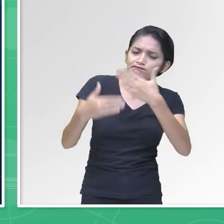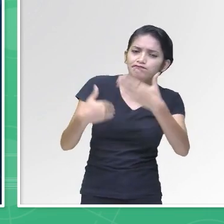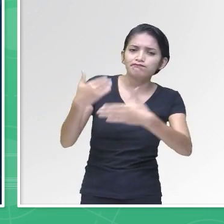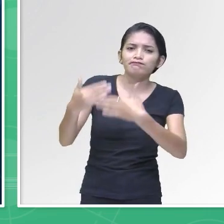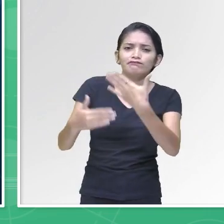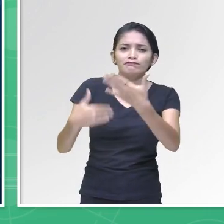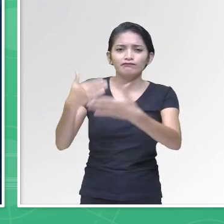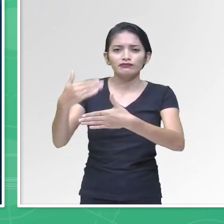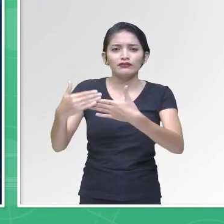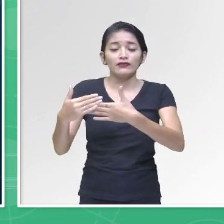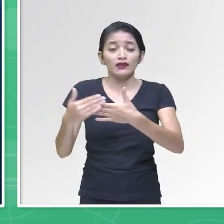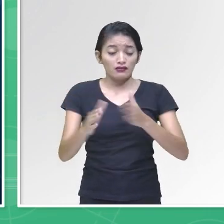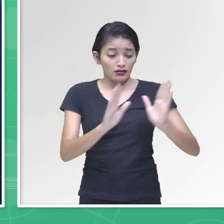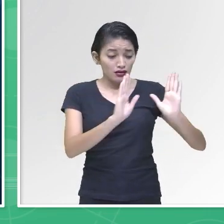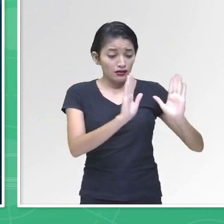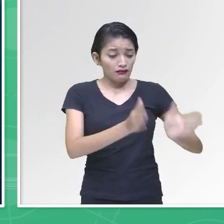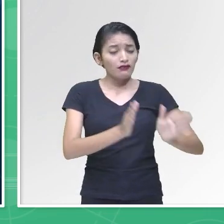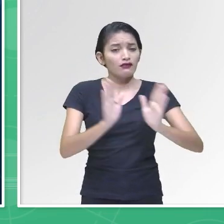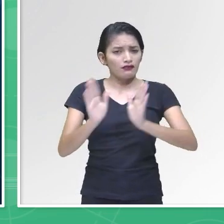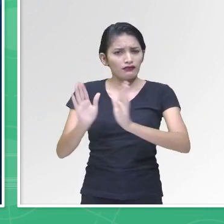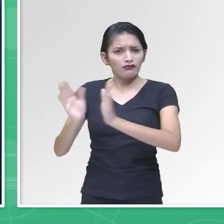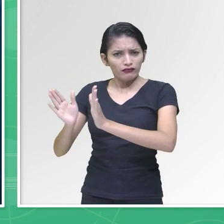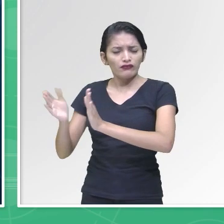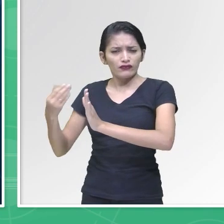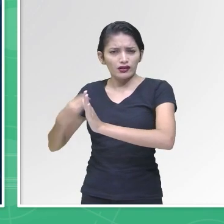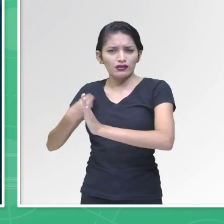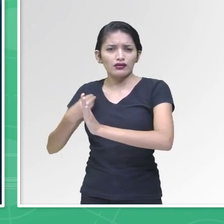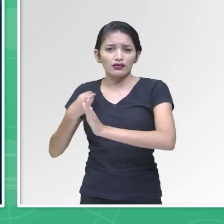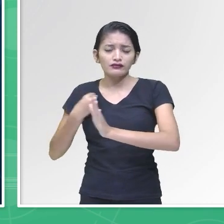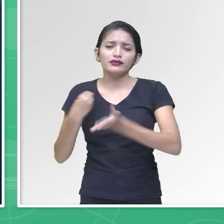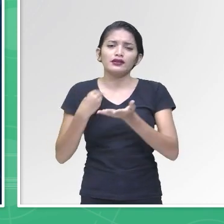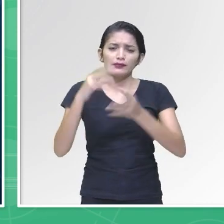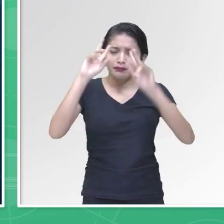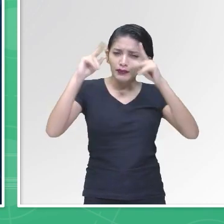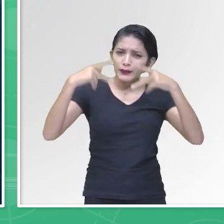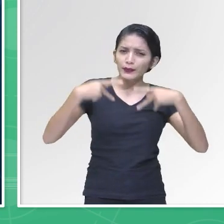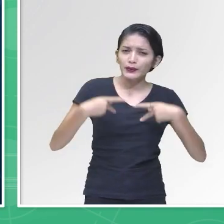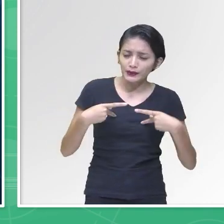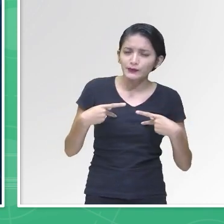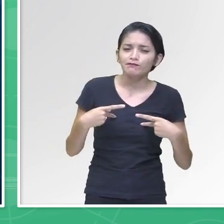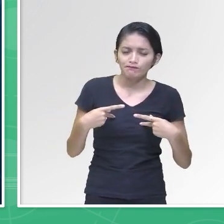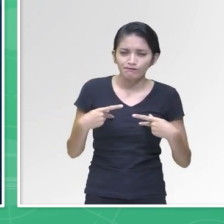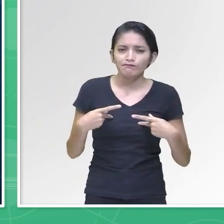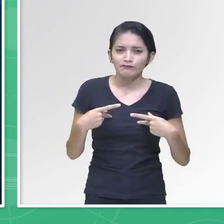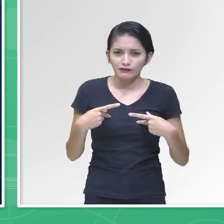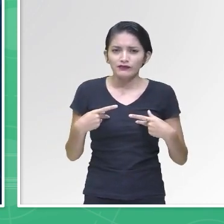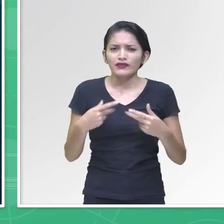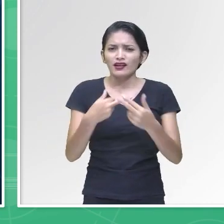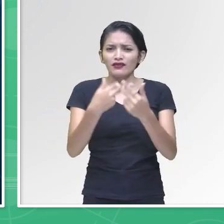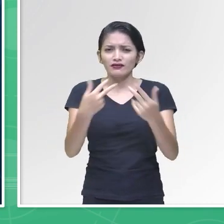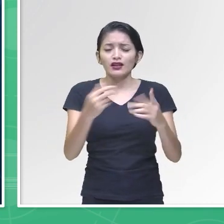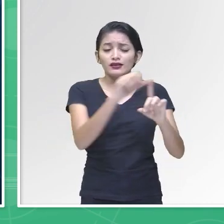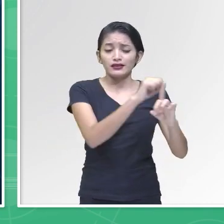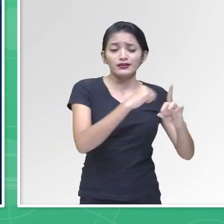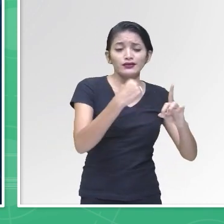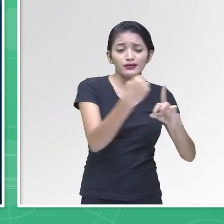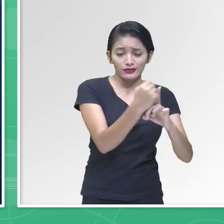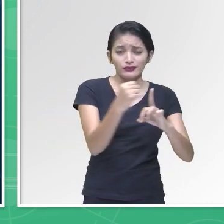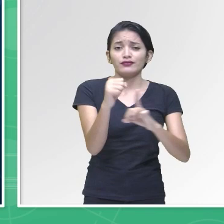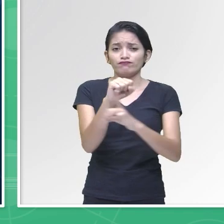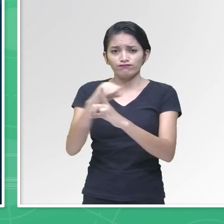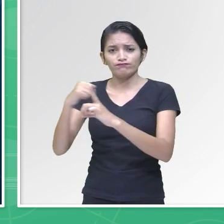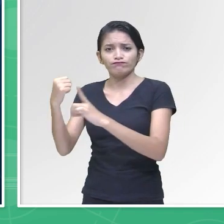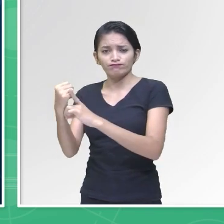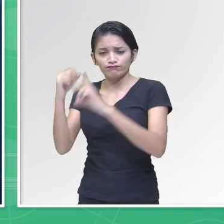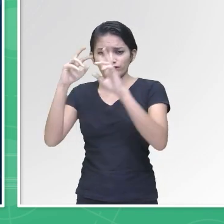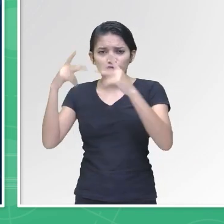essa fase da vida do ser humano em todas as sociedades humanas, né?